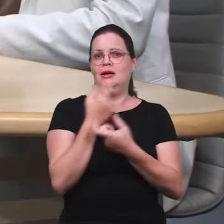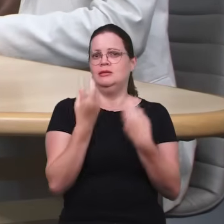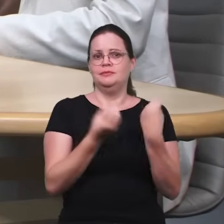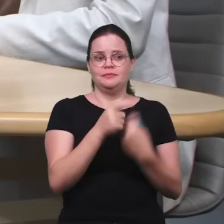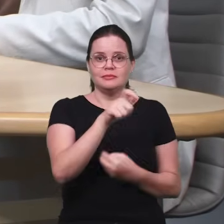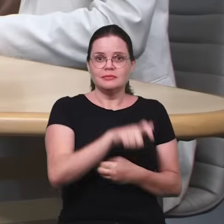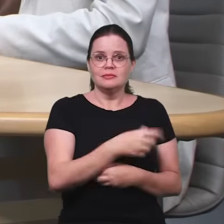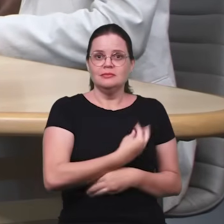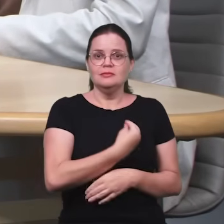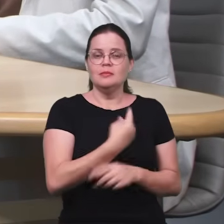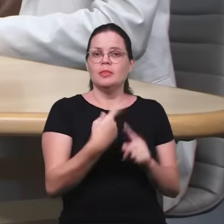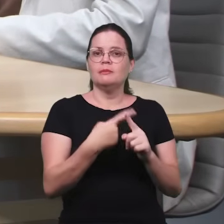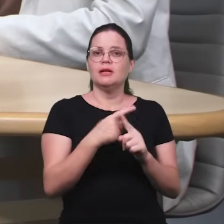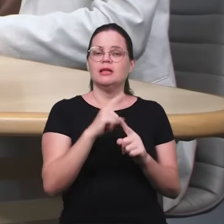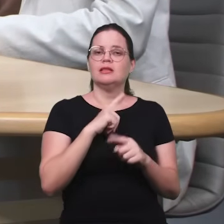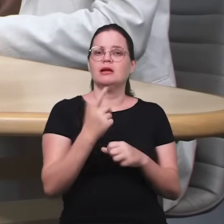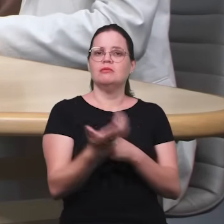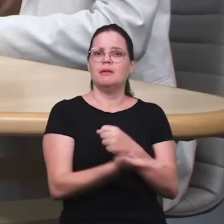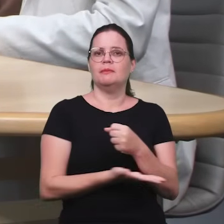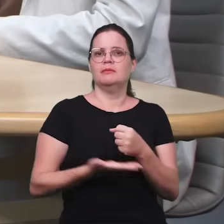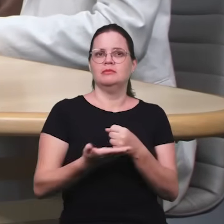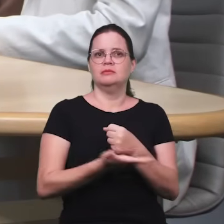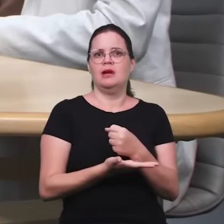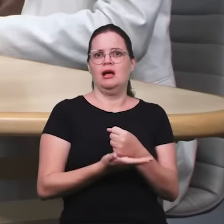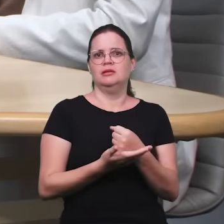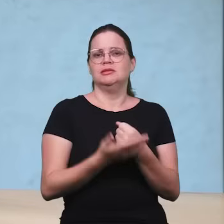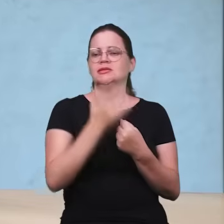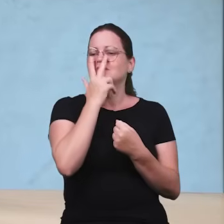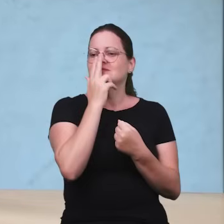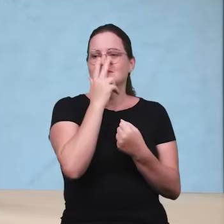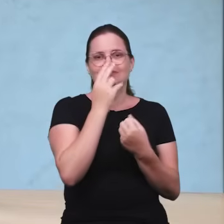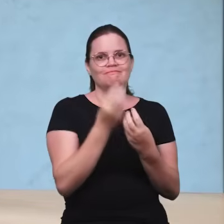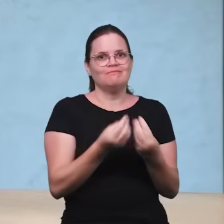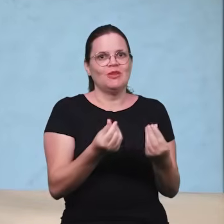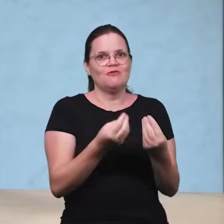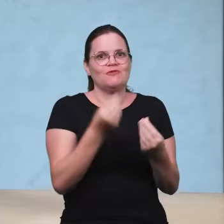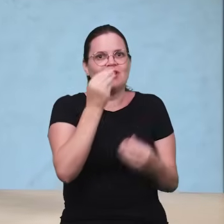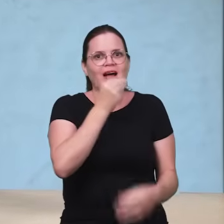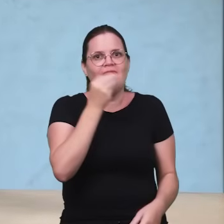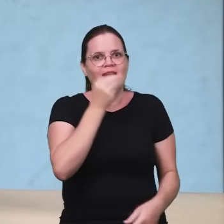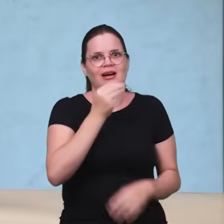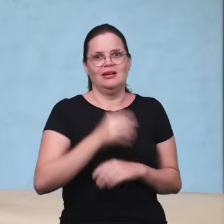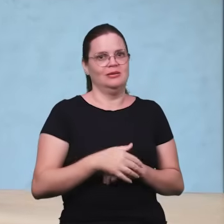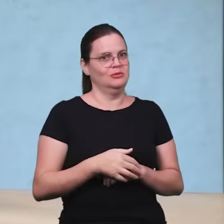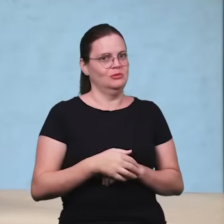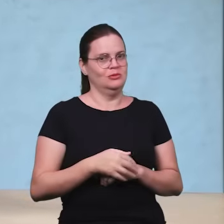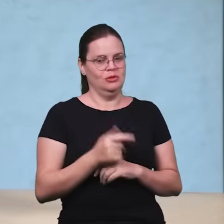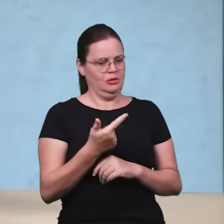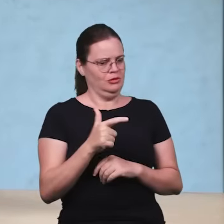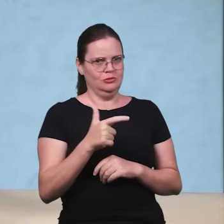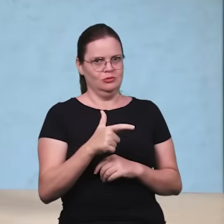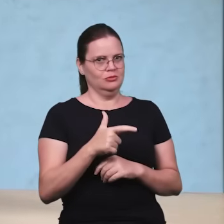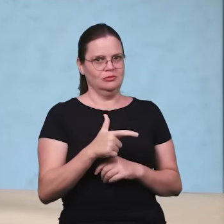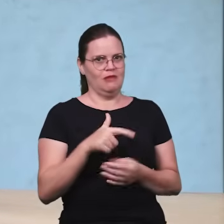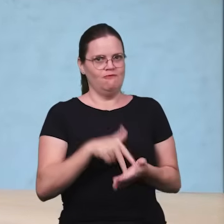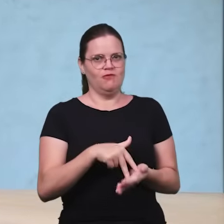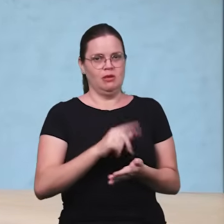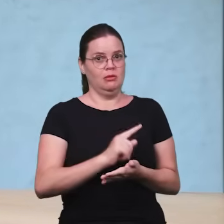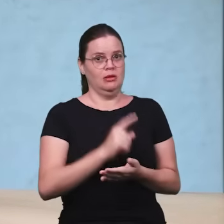construída sobre um fundamento arenoso, um fundamento que não tem base, não tem